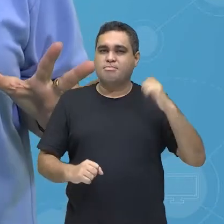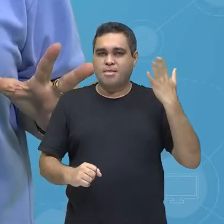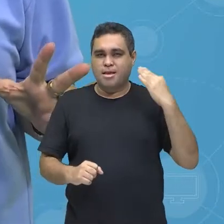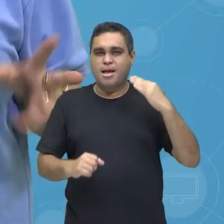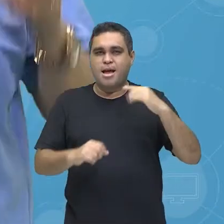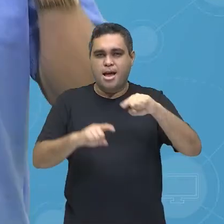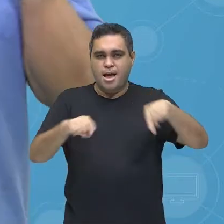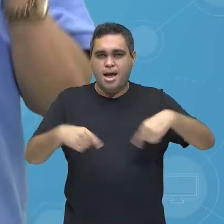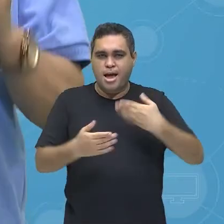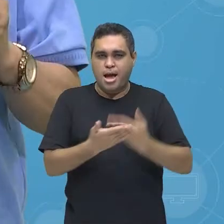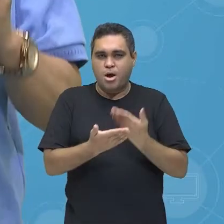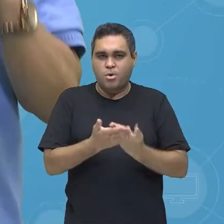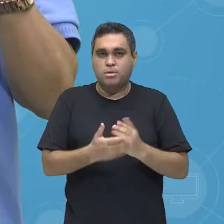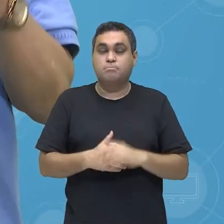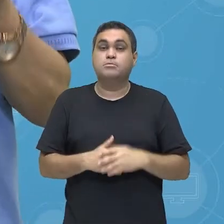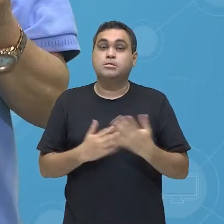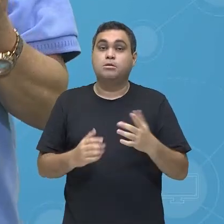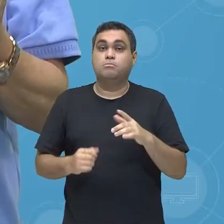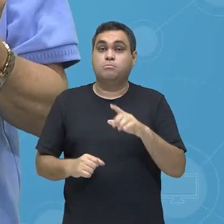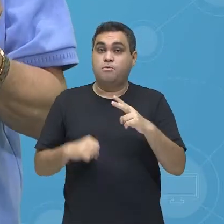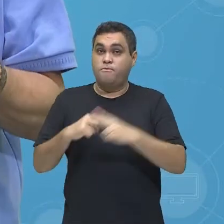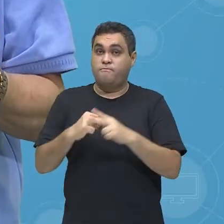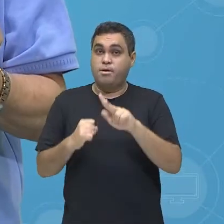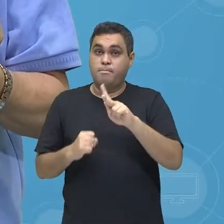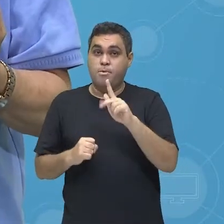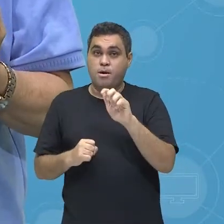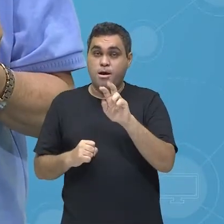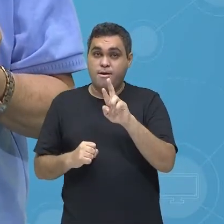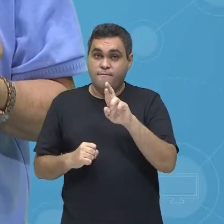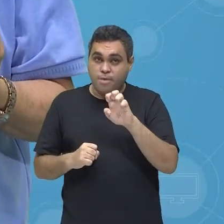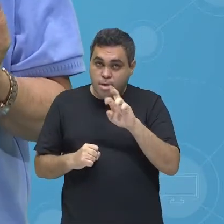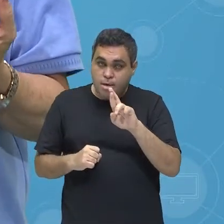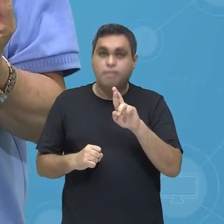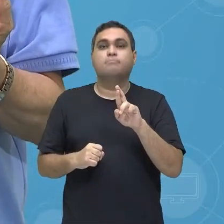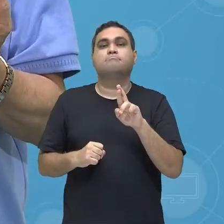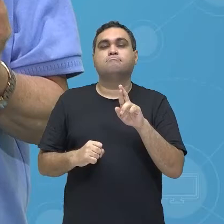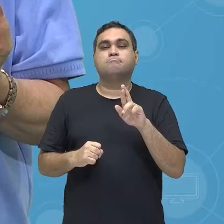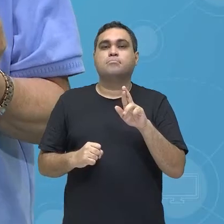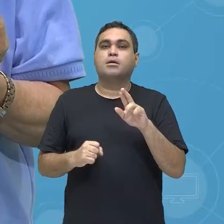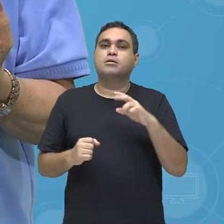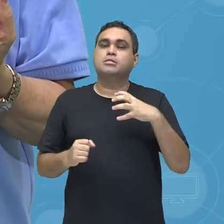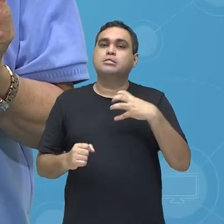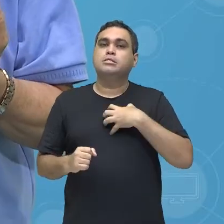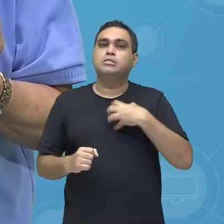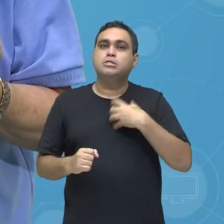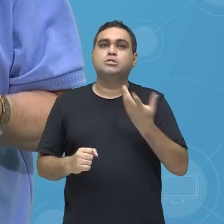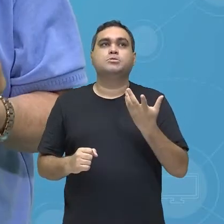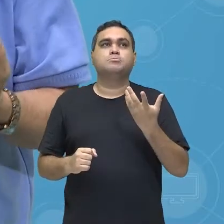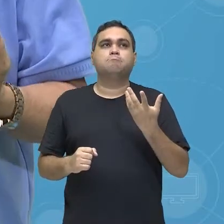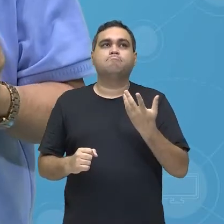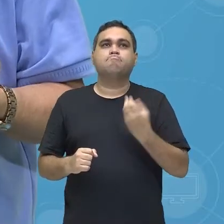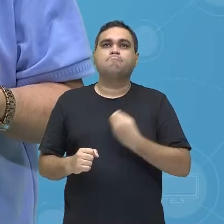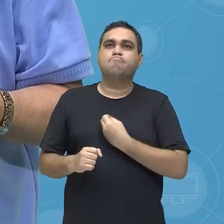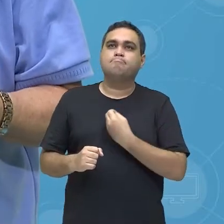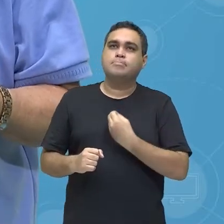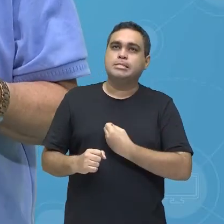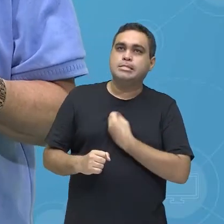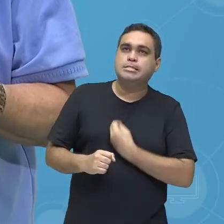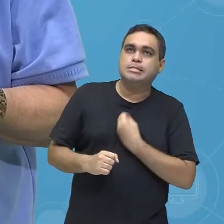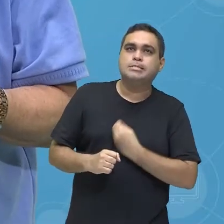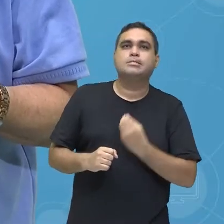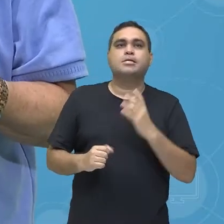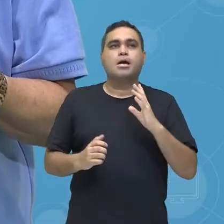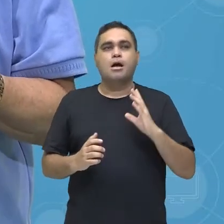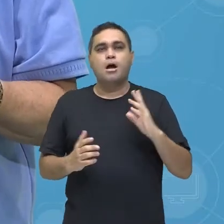14 significados. No sentido de haver, ocorrer, no sentido de existir,